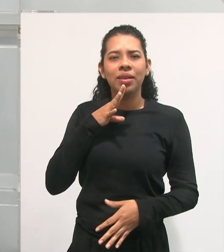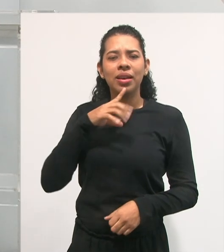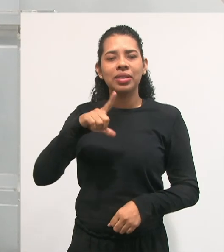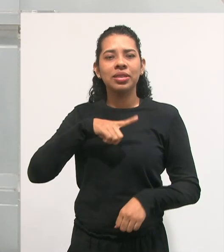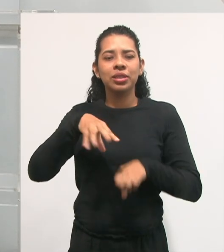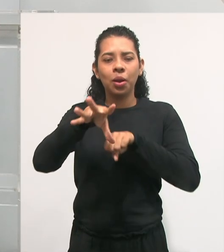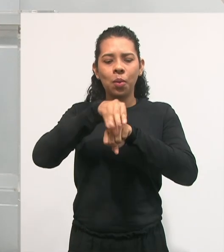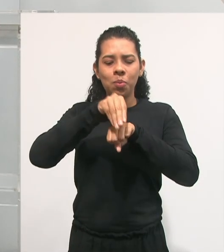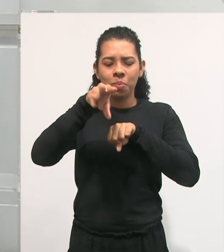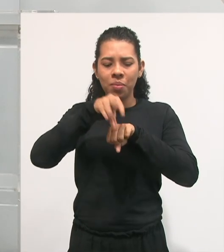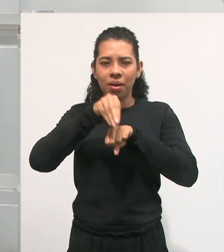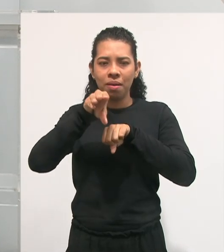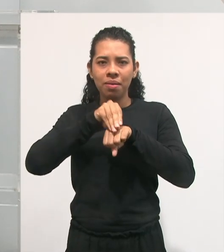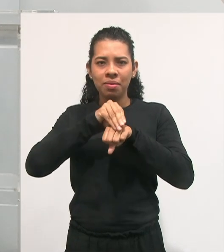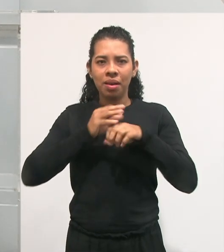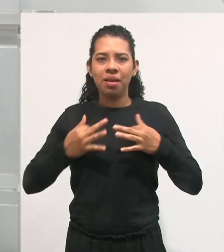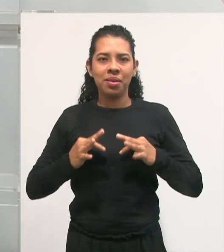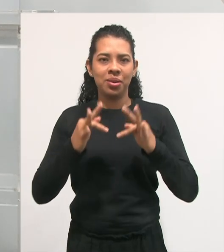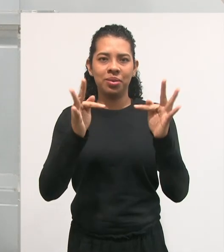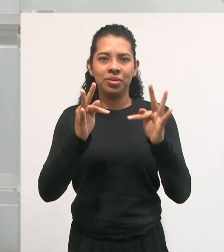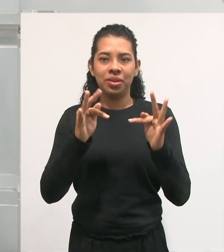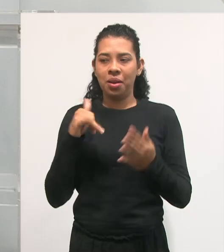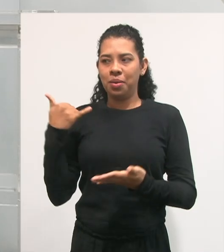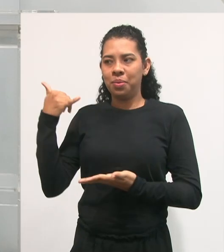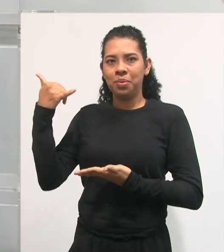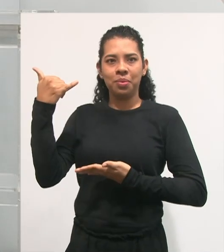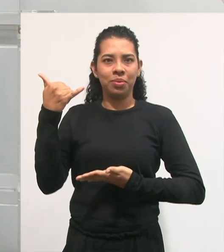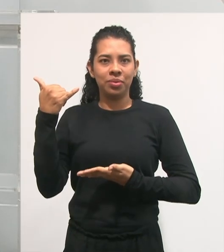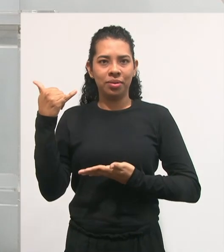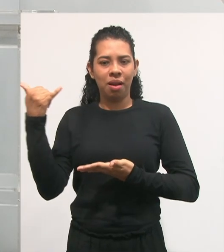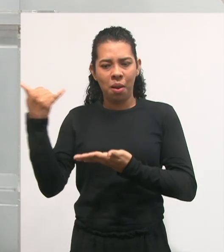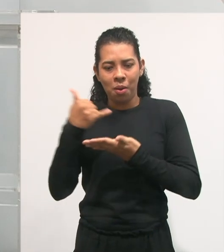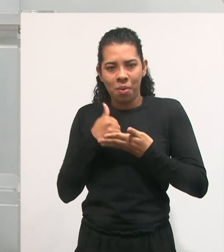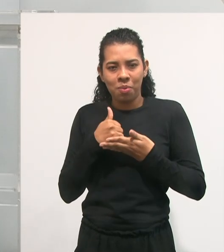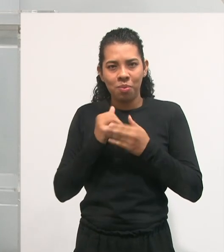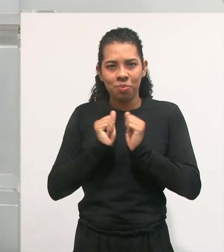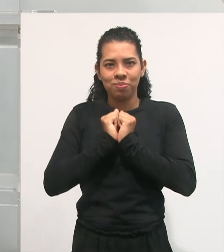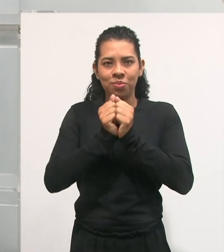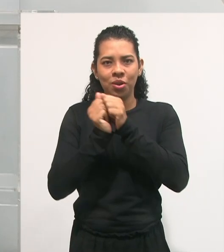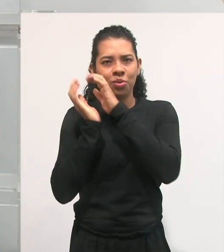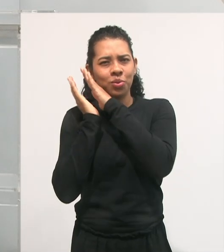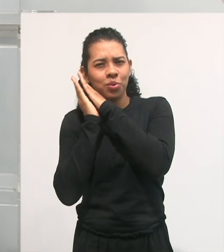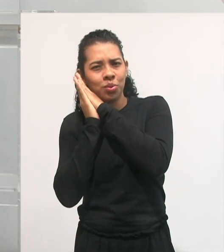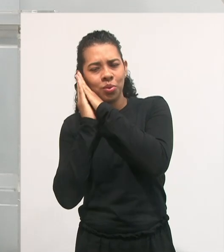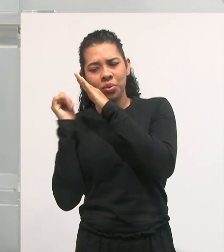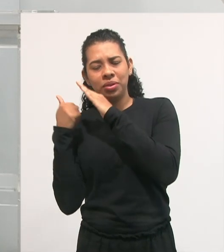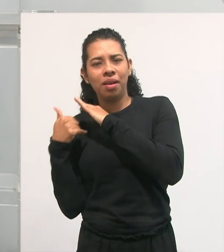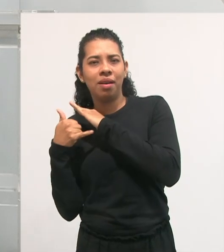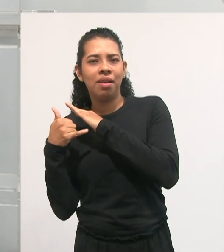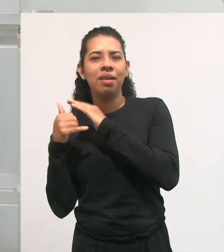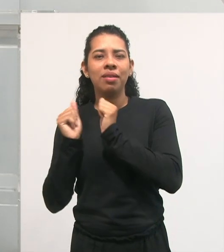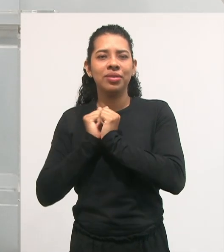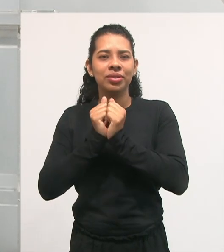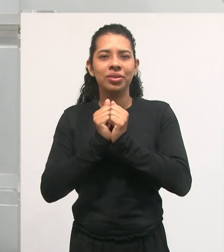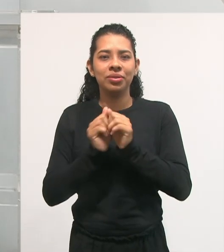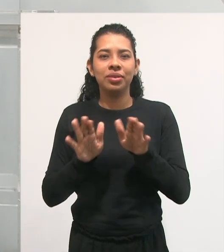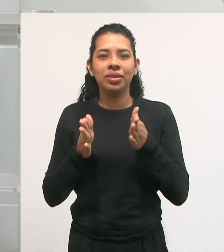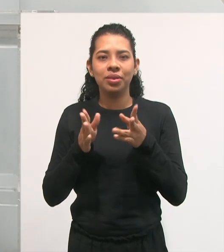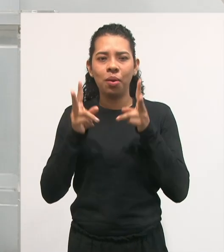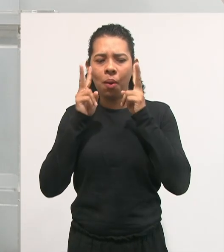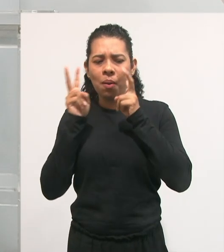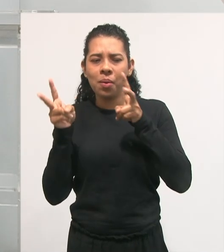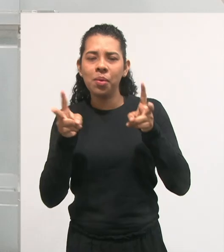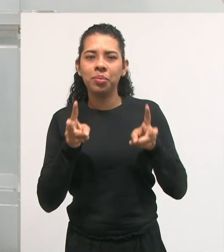tempo todo. Não larga assim, até para dormir, né, dorme com o celular do lado da cama, né, deixa lá carregando lá do lado da cama. Então veja